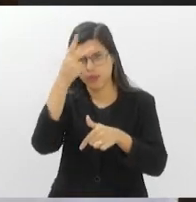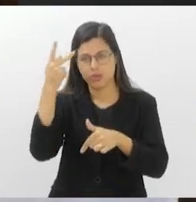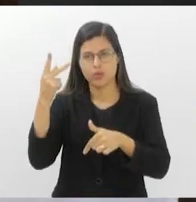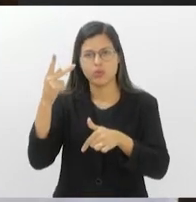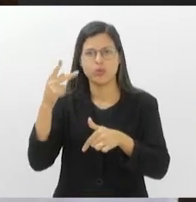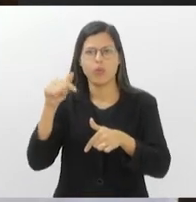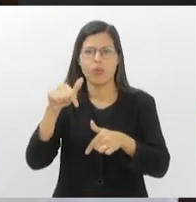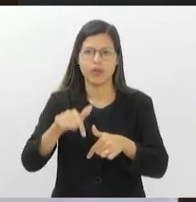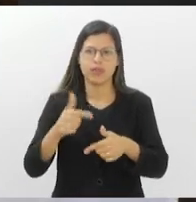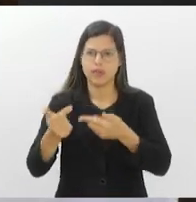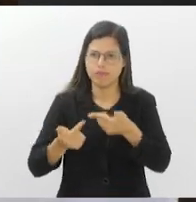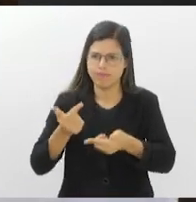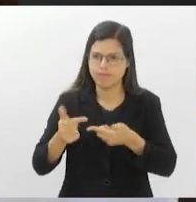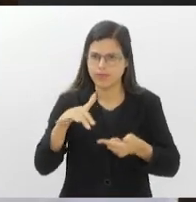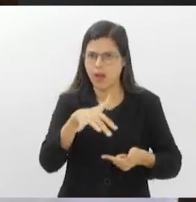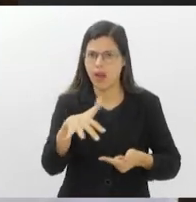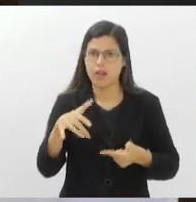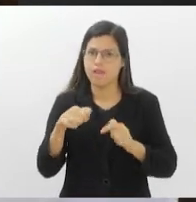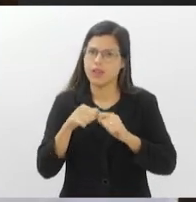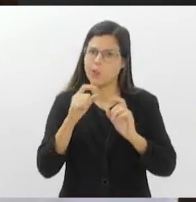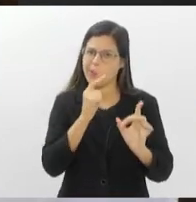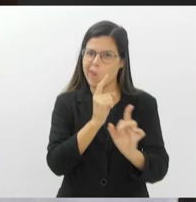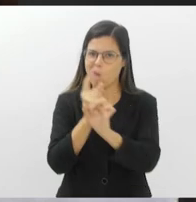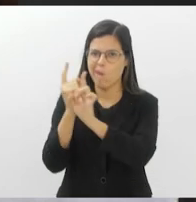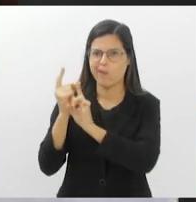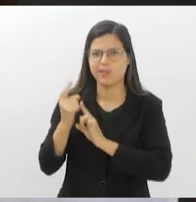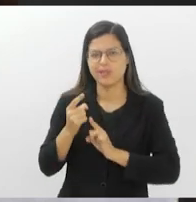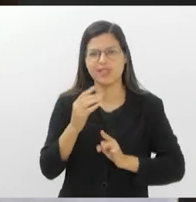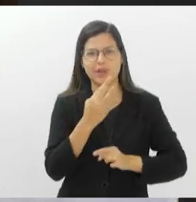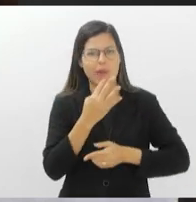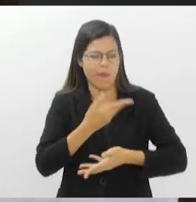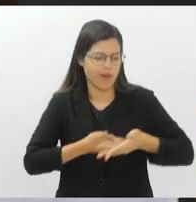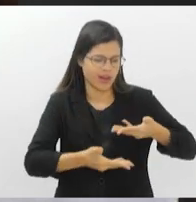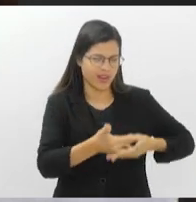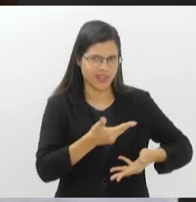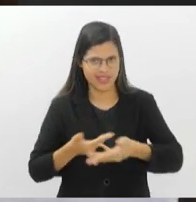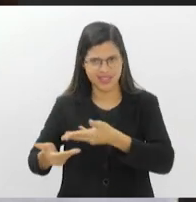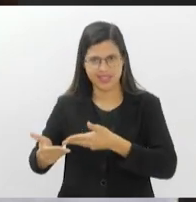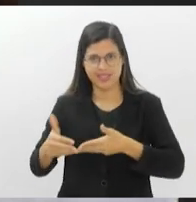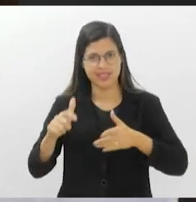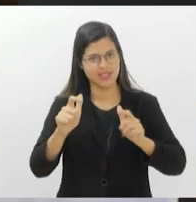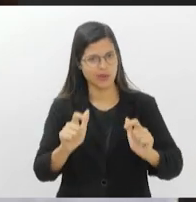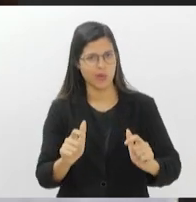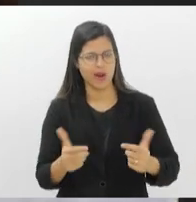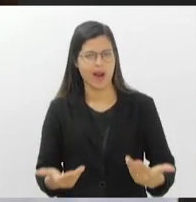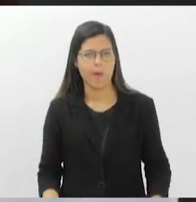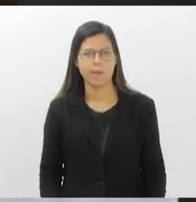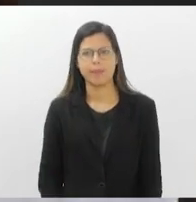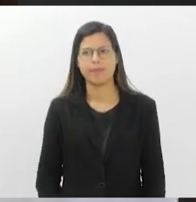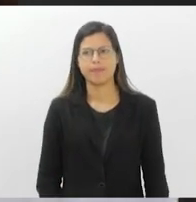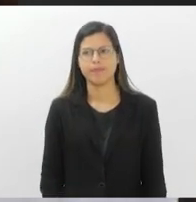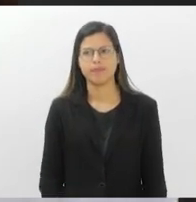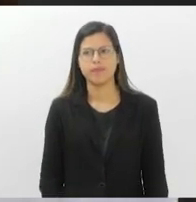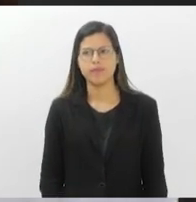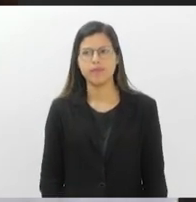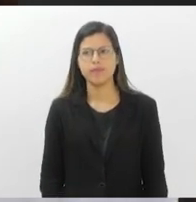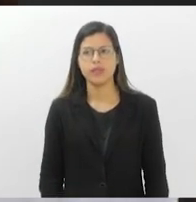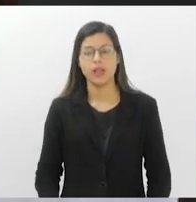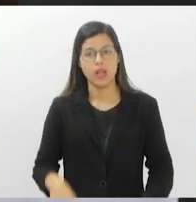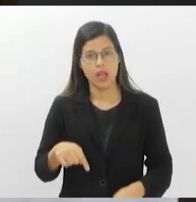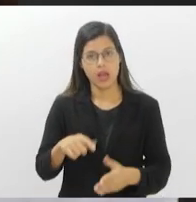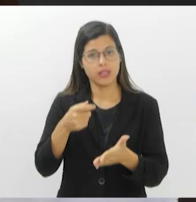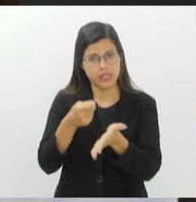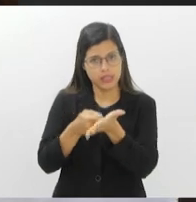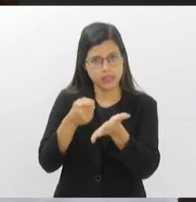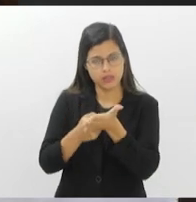gente se reconheça mutuamente num espaço como esse. E tem uma das dimensões da luta antimanicomial que tem